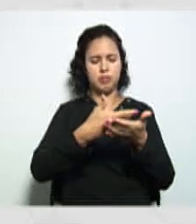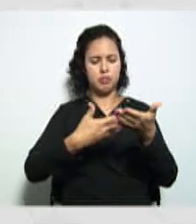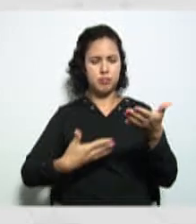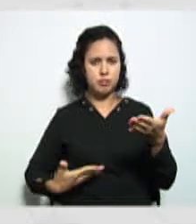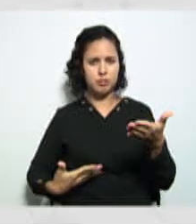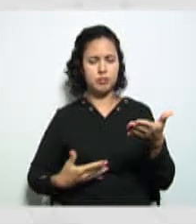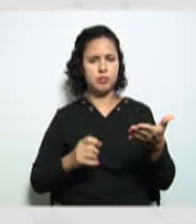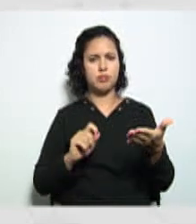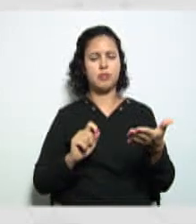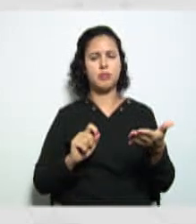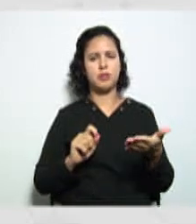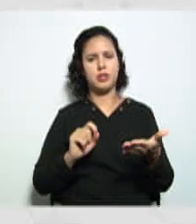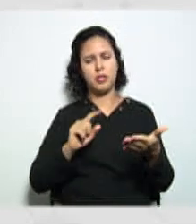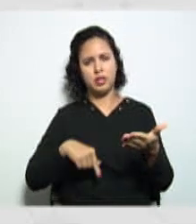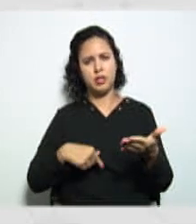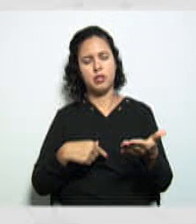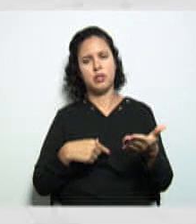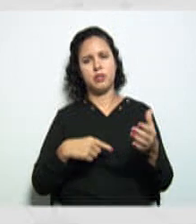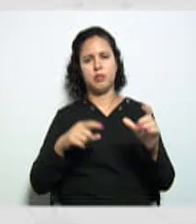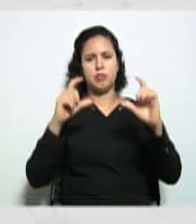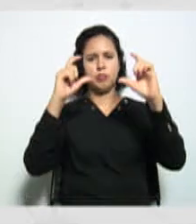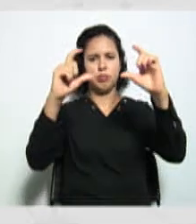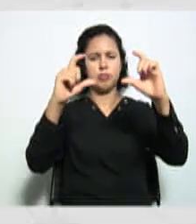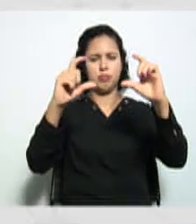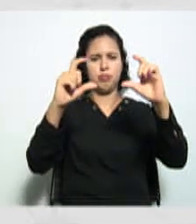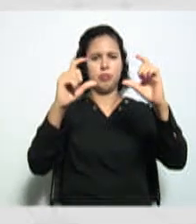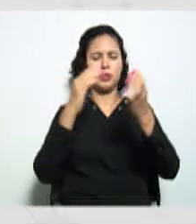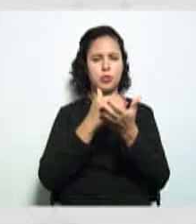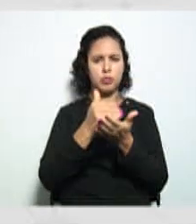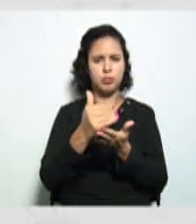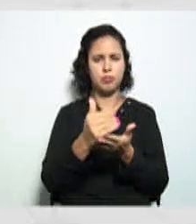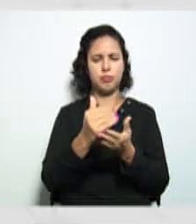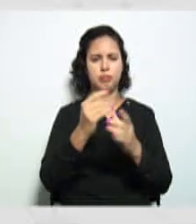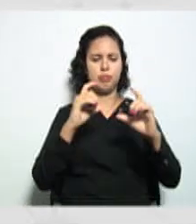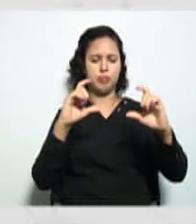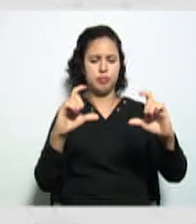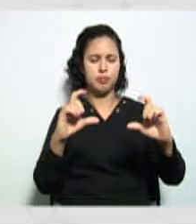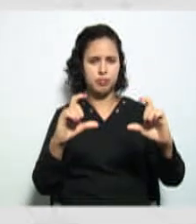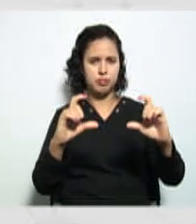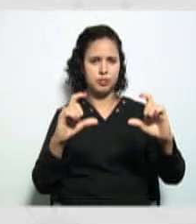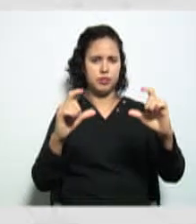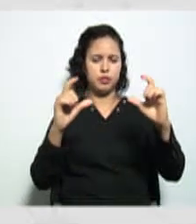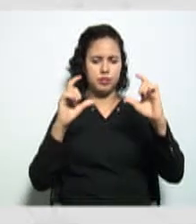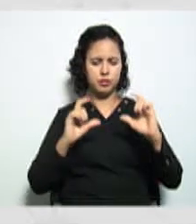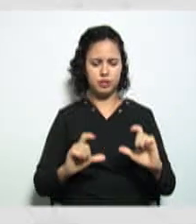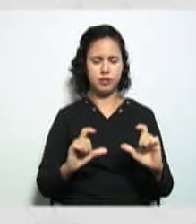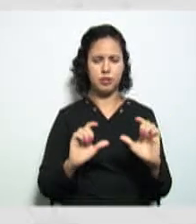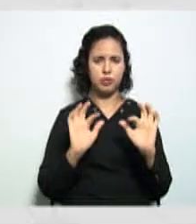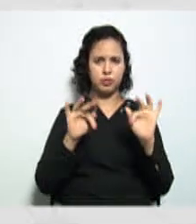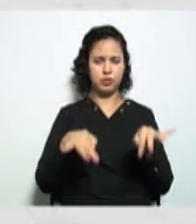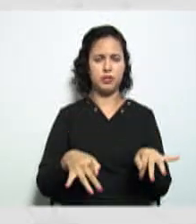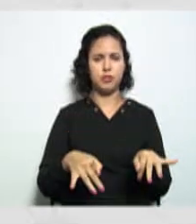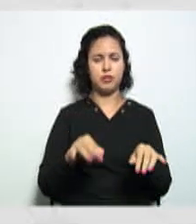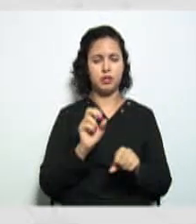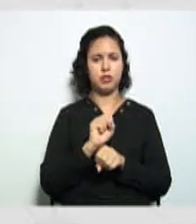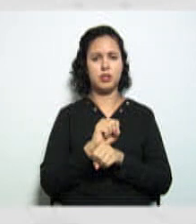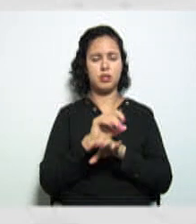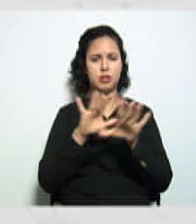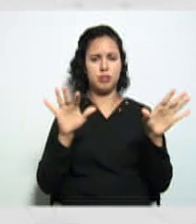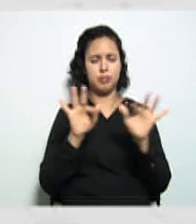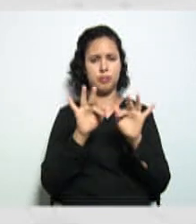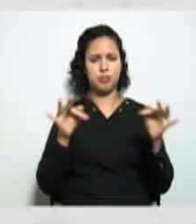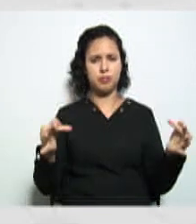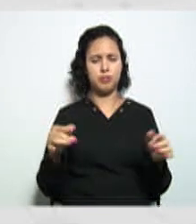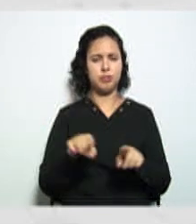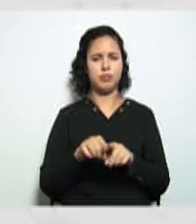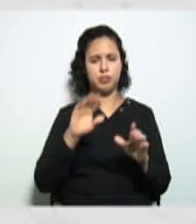ele está com começo, meio e fim. Ele está claro, ele está conciso e ele está seguindo os padrões